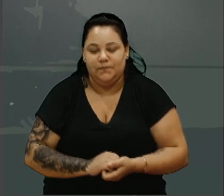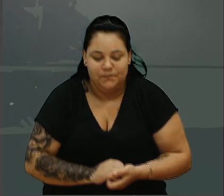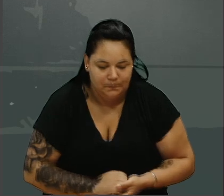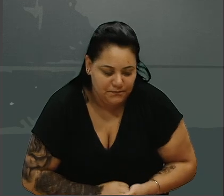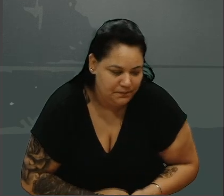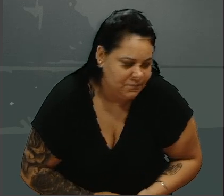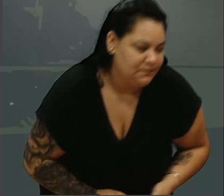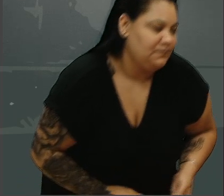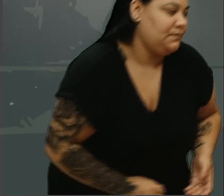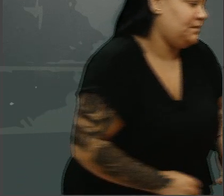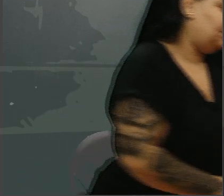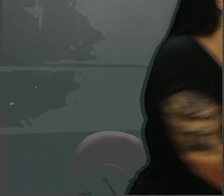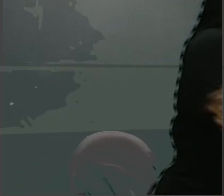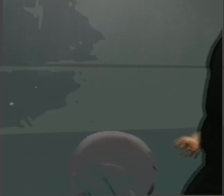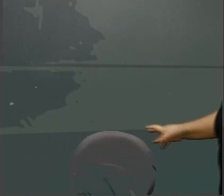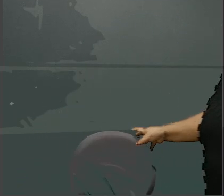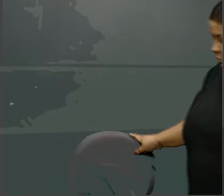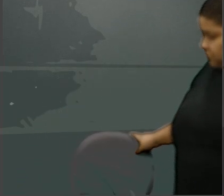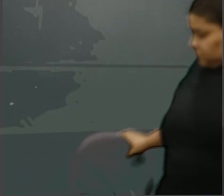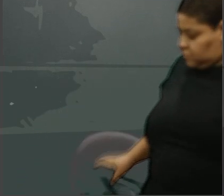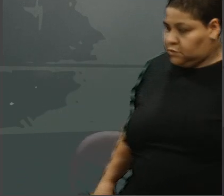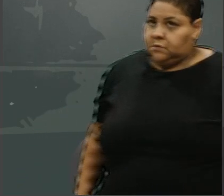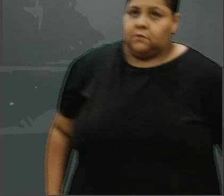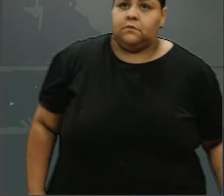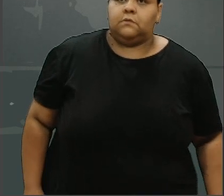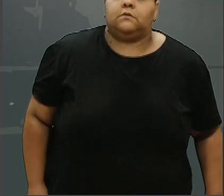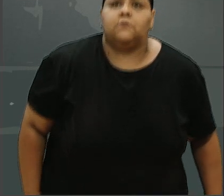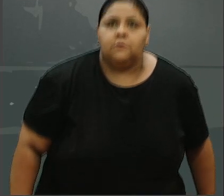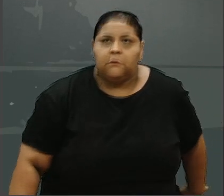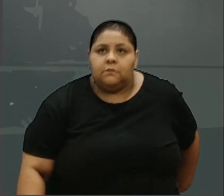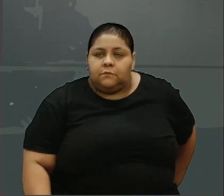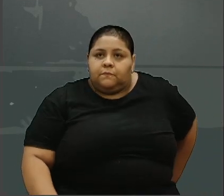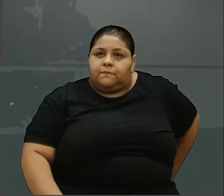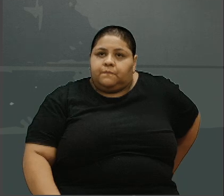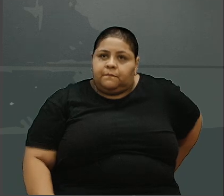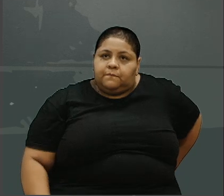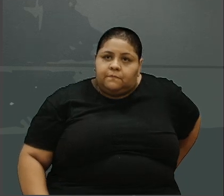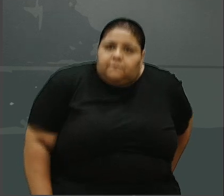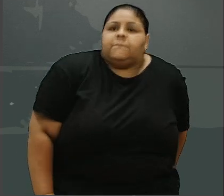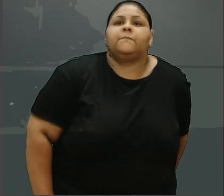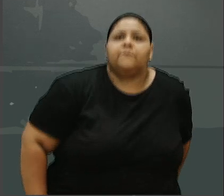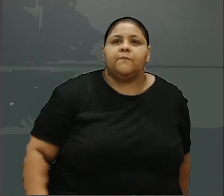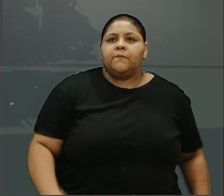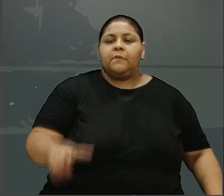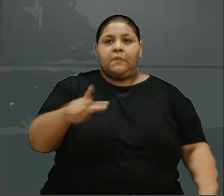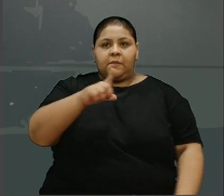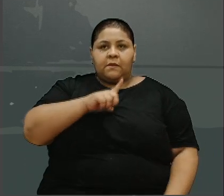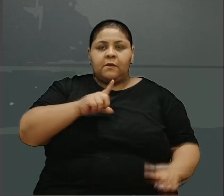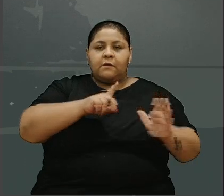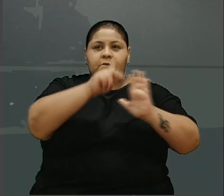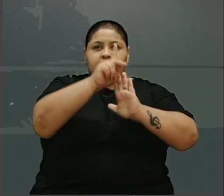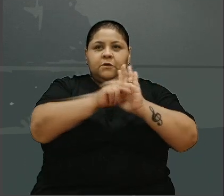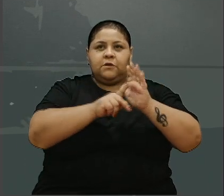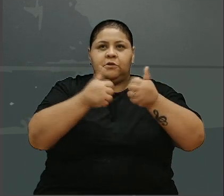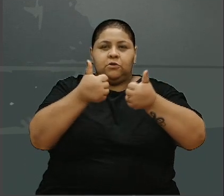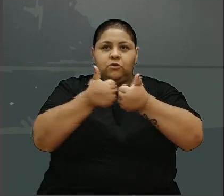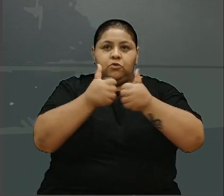E o Alfabetiza Tchê, que é um projeto junto com a rede estadual.